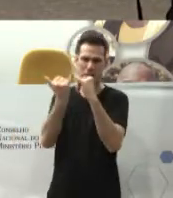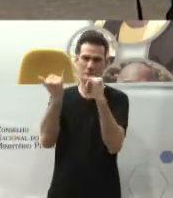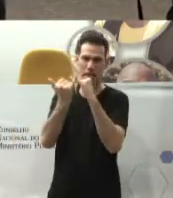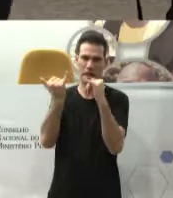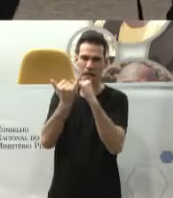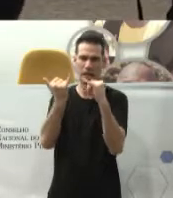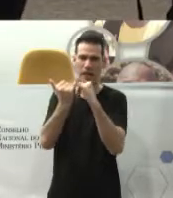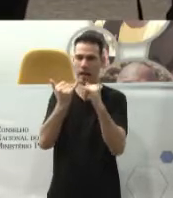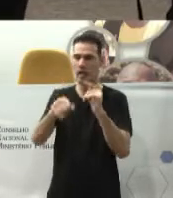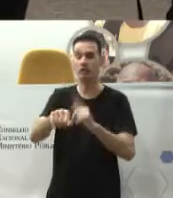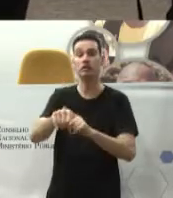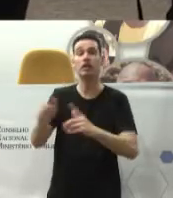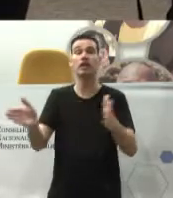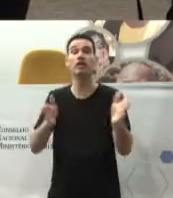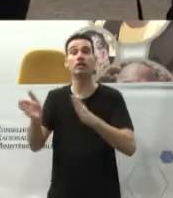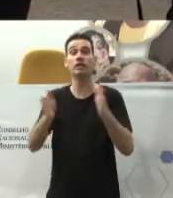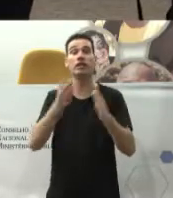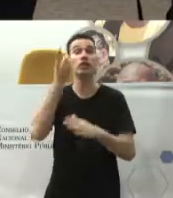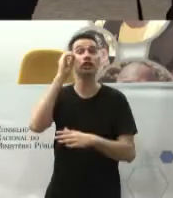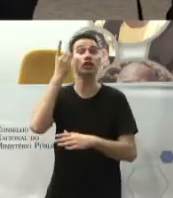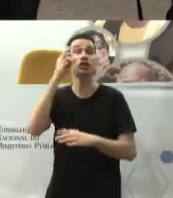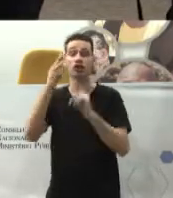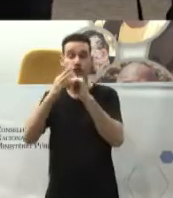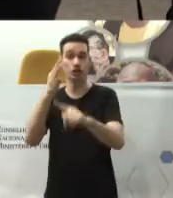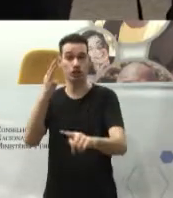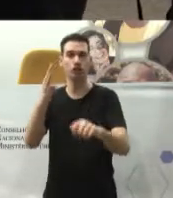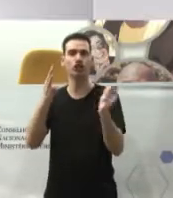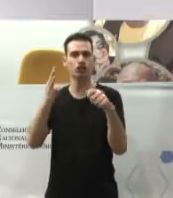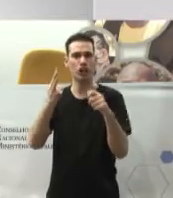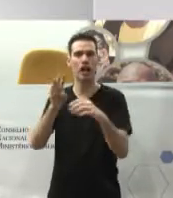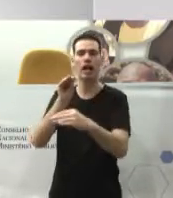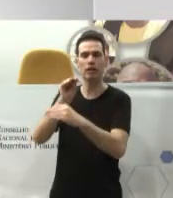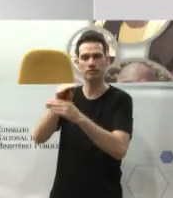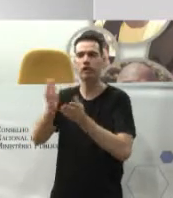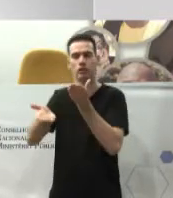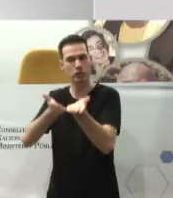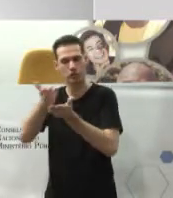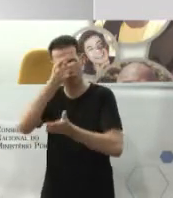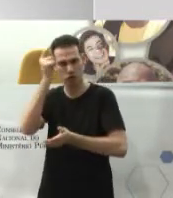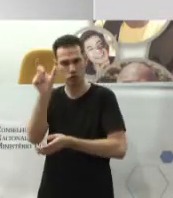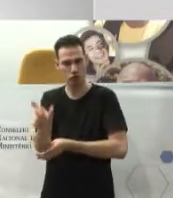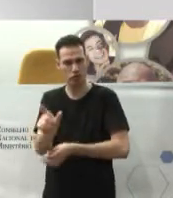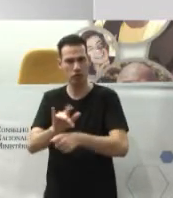o prazo de atendimento é de 3 dias úteis, certo?